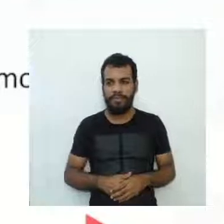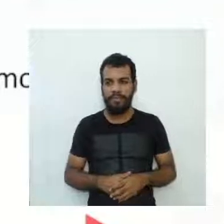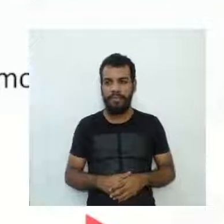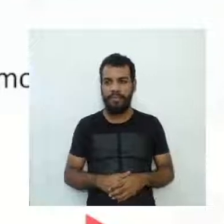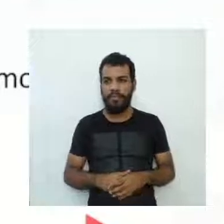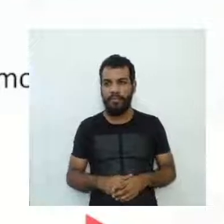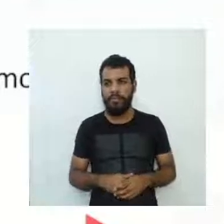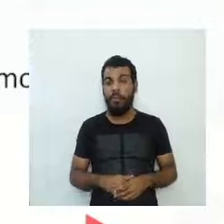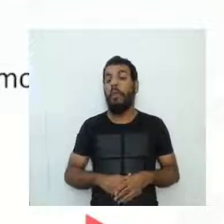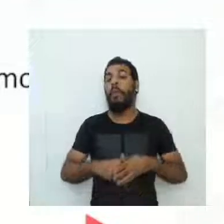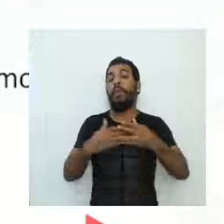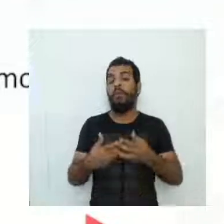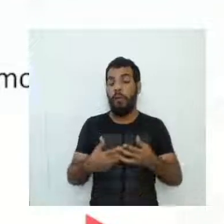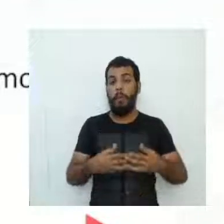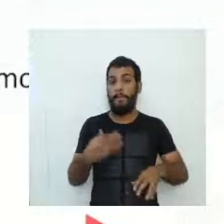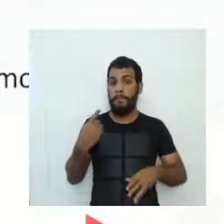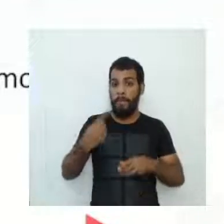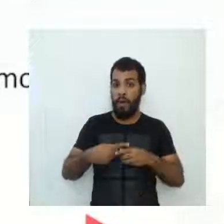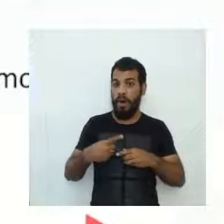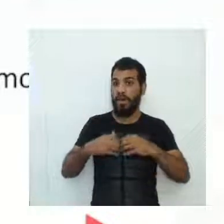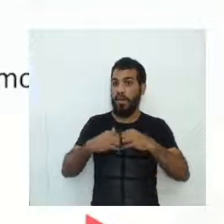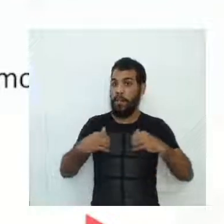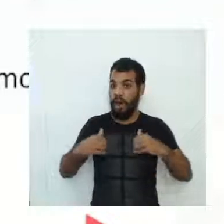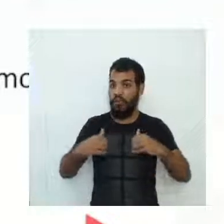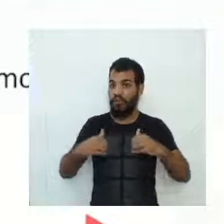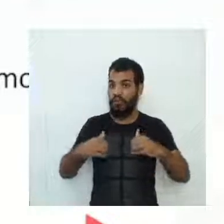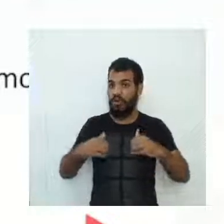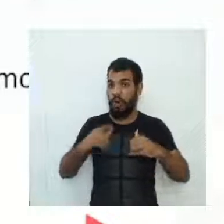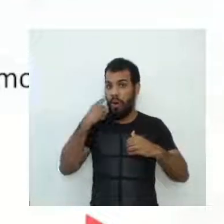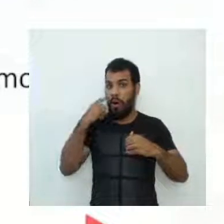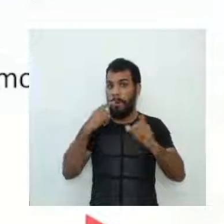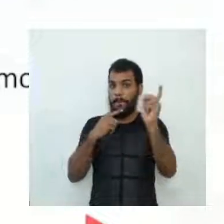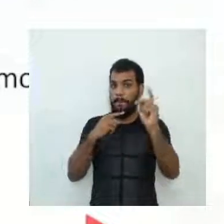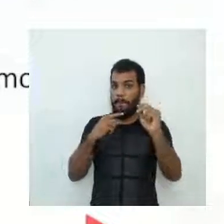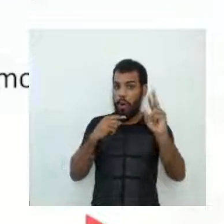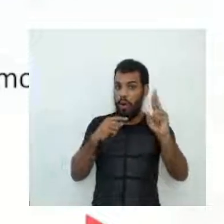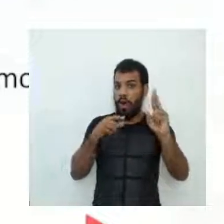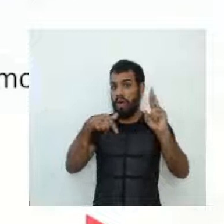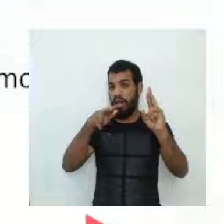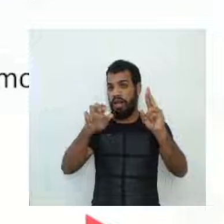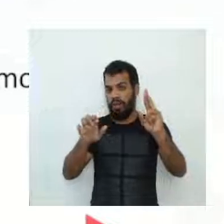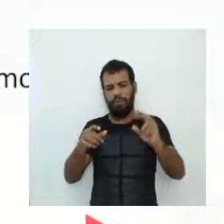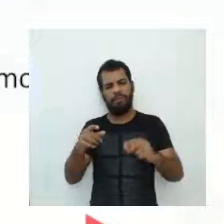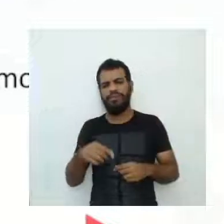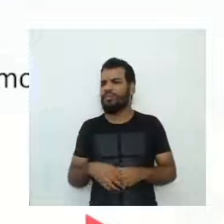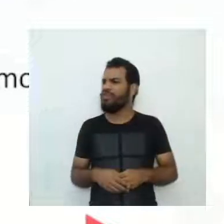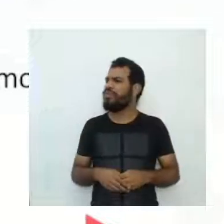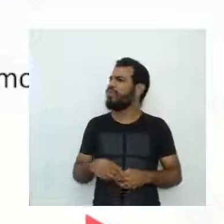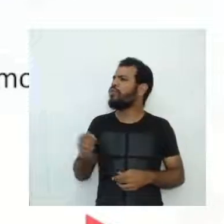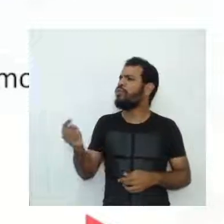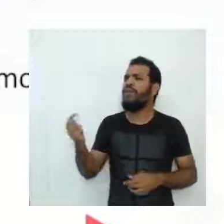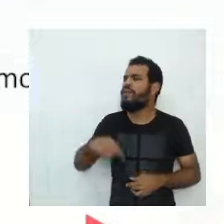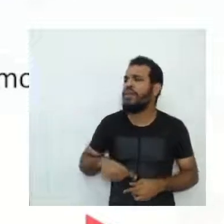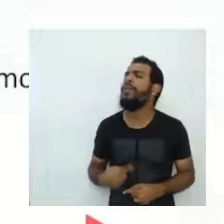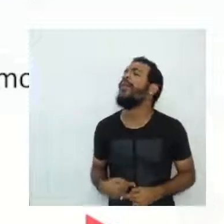vai utilizar porquê separado e com acento. Olha o exemplo. Você não veio por